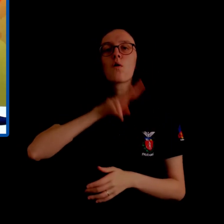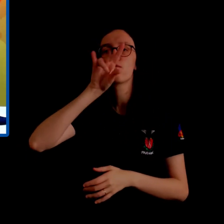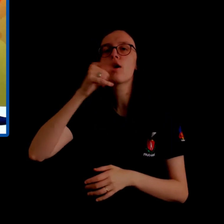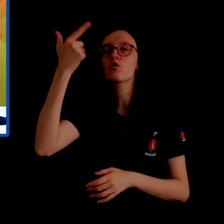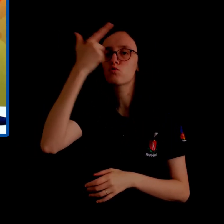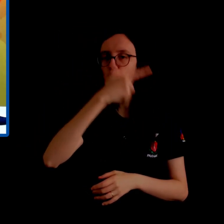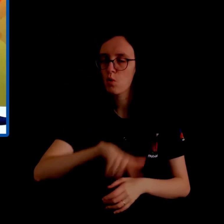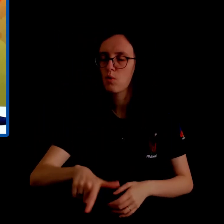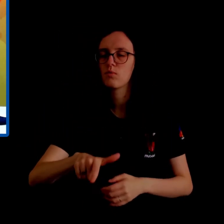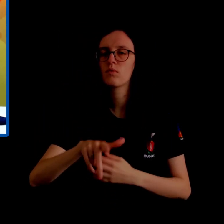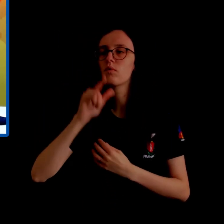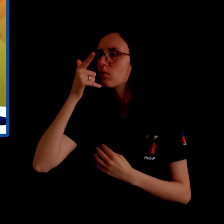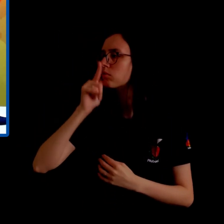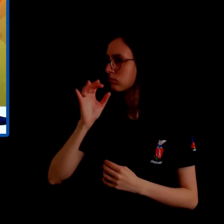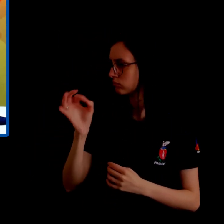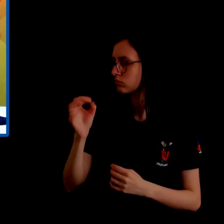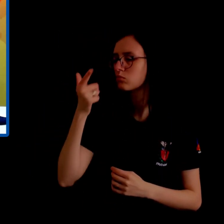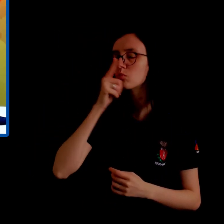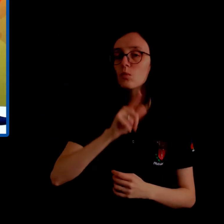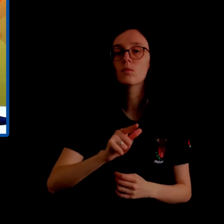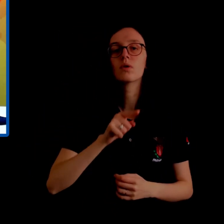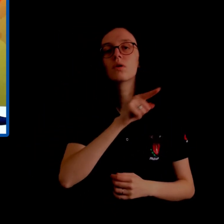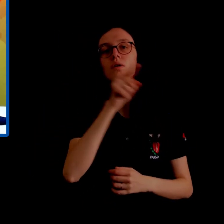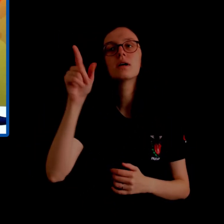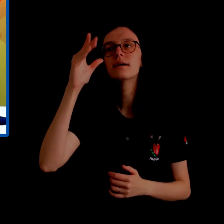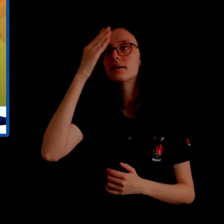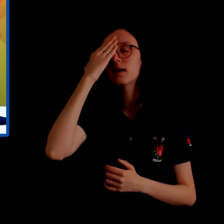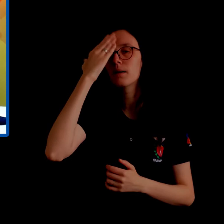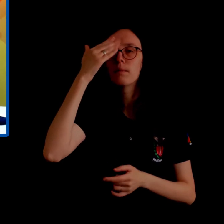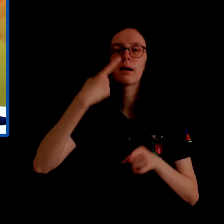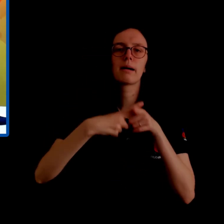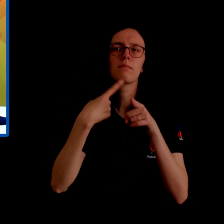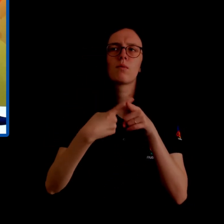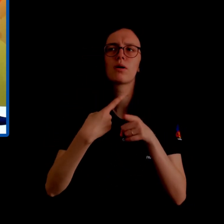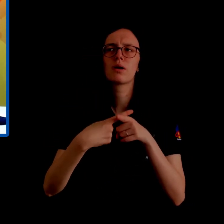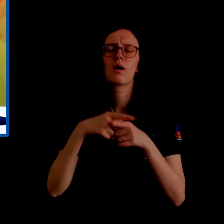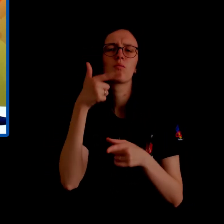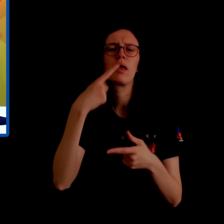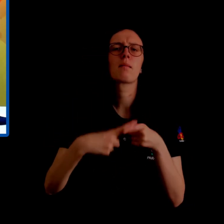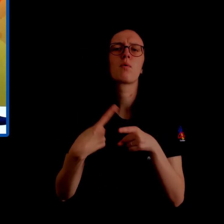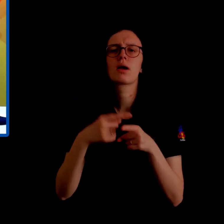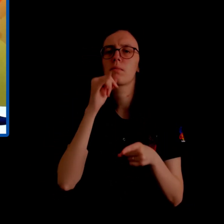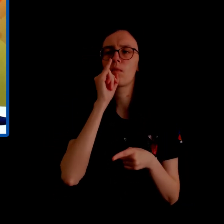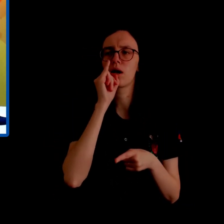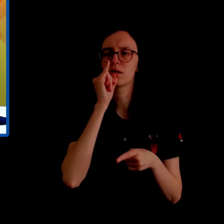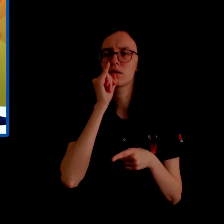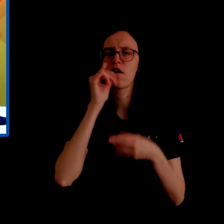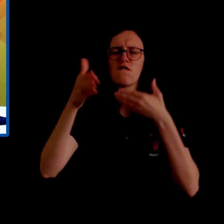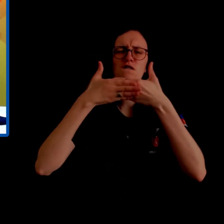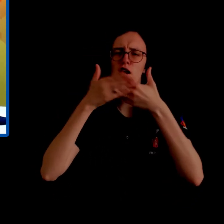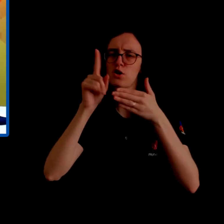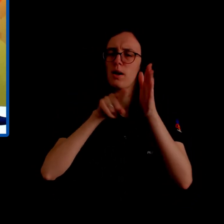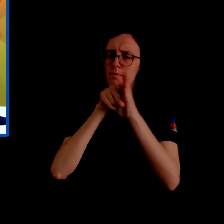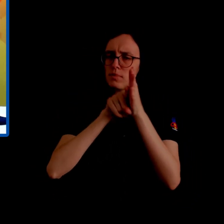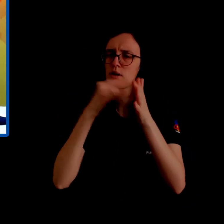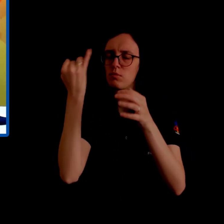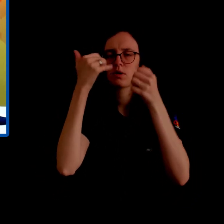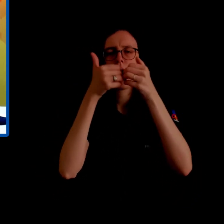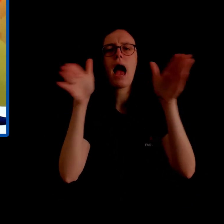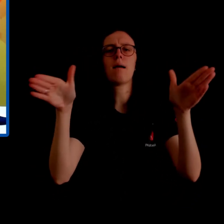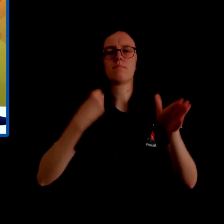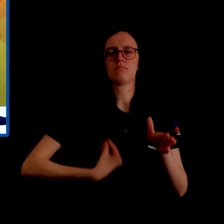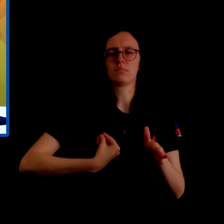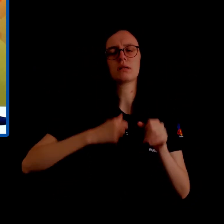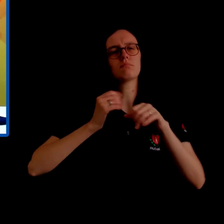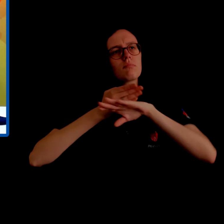novamente, né, Thiago? E aí, para vocês saberem, porque nem tem por que estar fechada, né? A gente vai deixar aberto sim. E